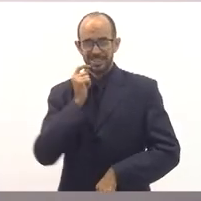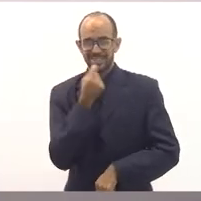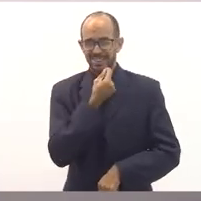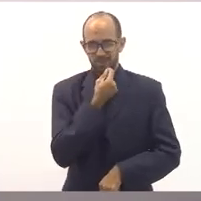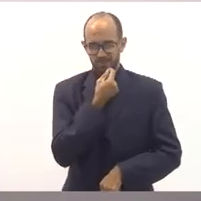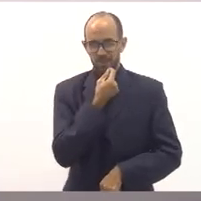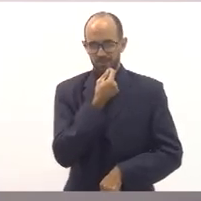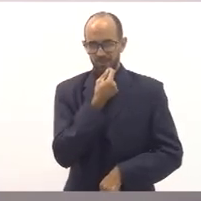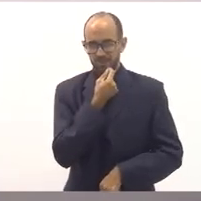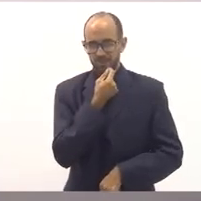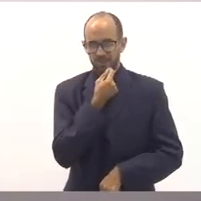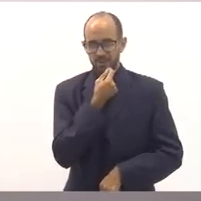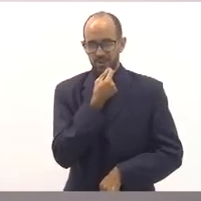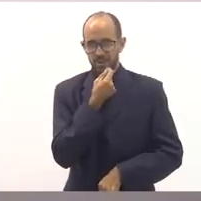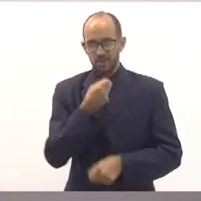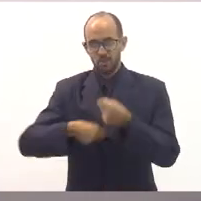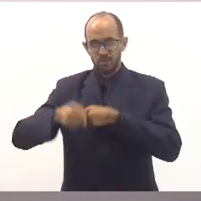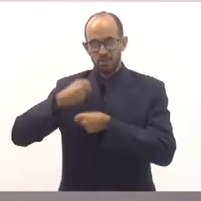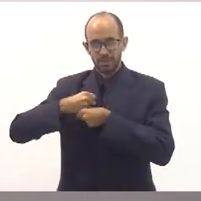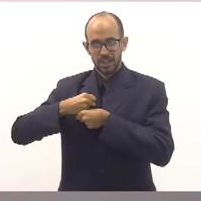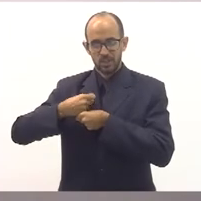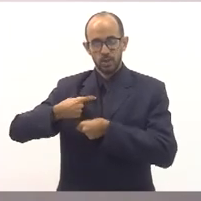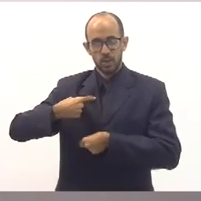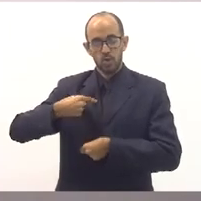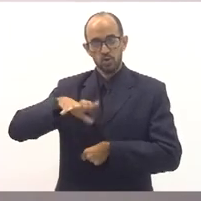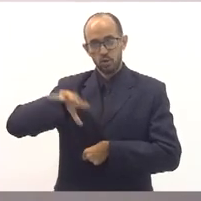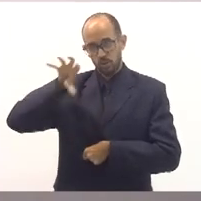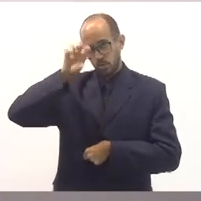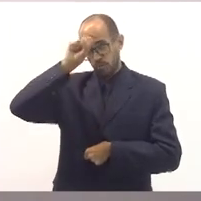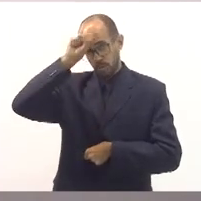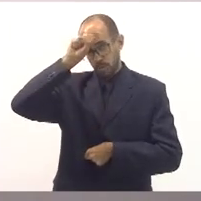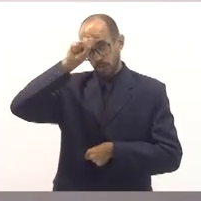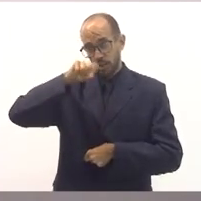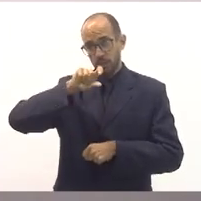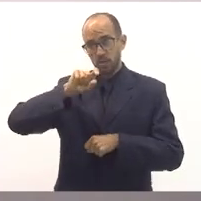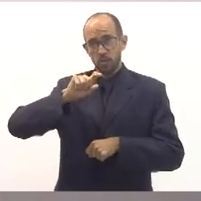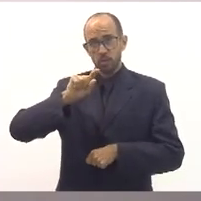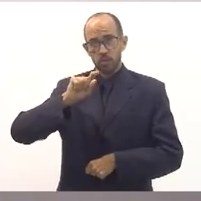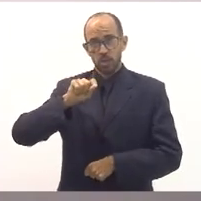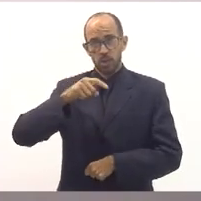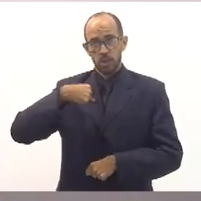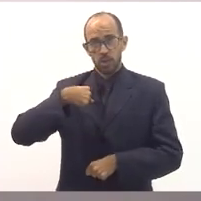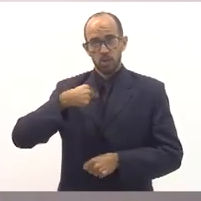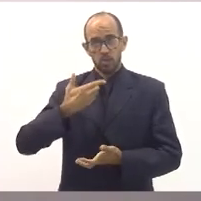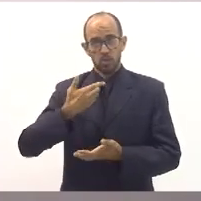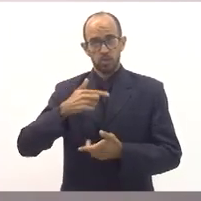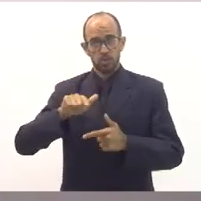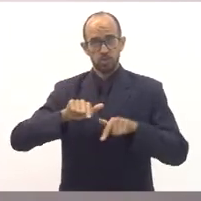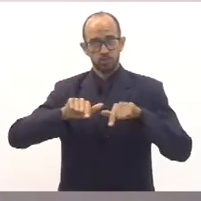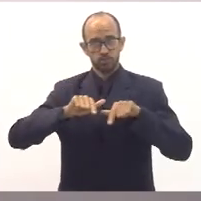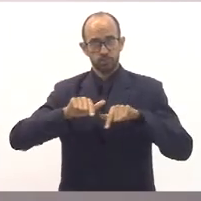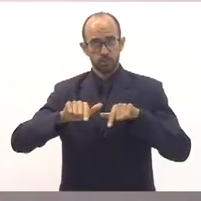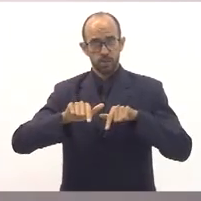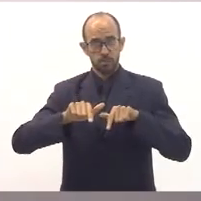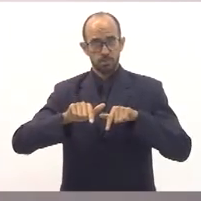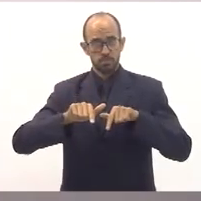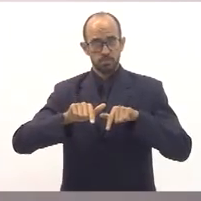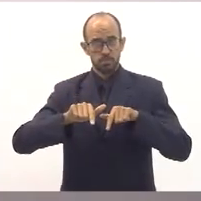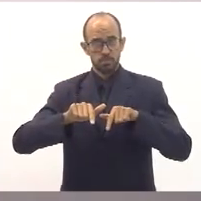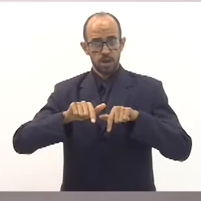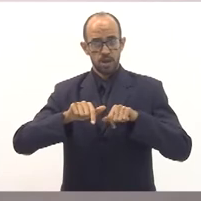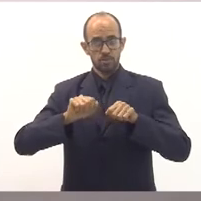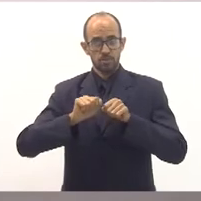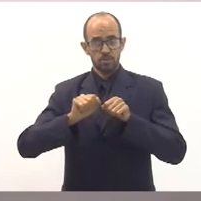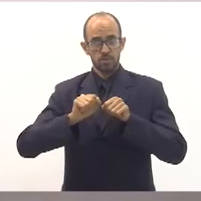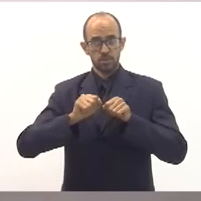ano passado né como umbandista que sou eu faço dois turnos para fazer esse corre de doces